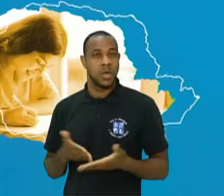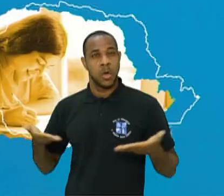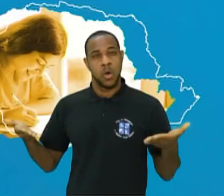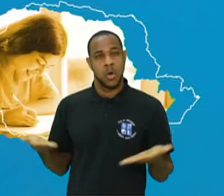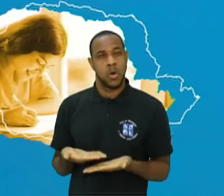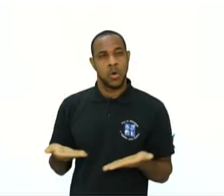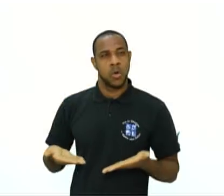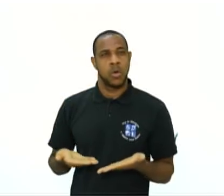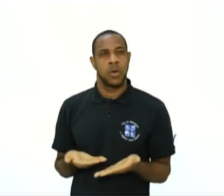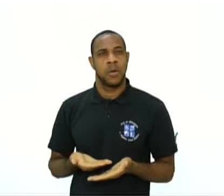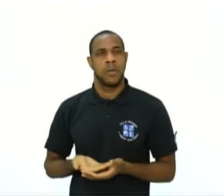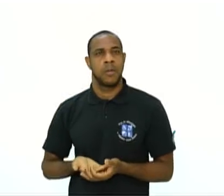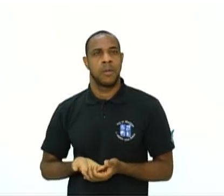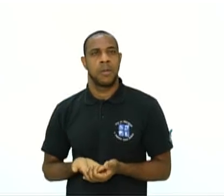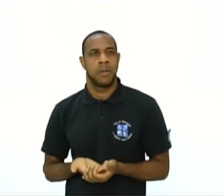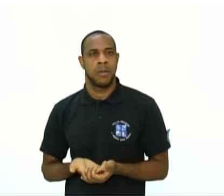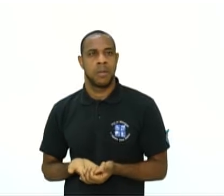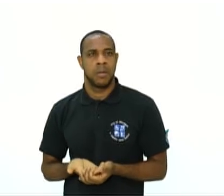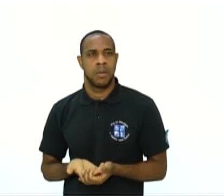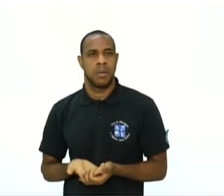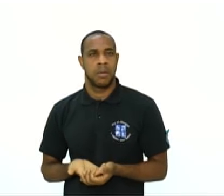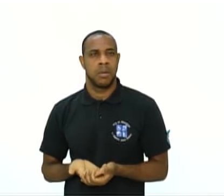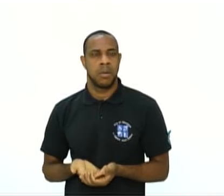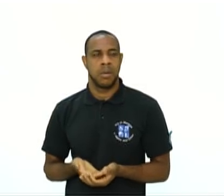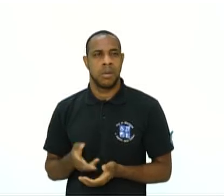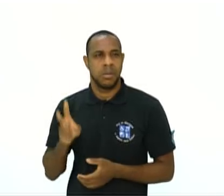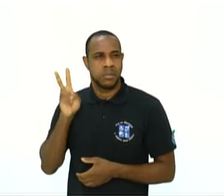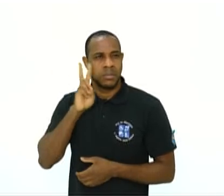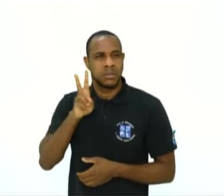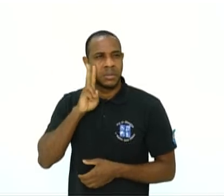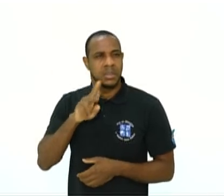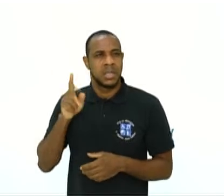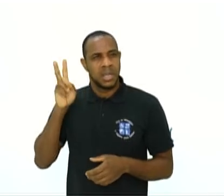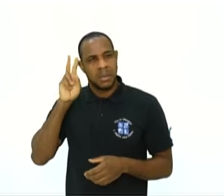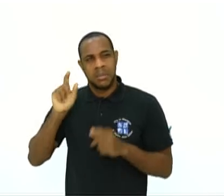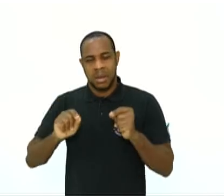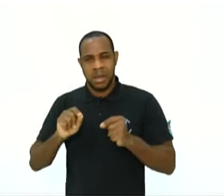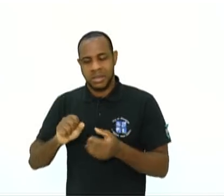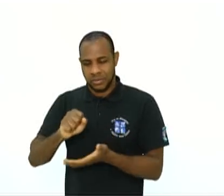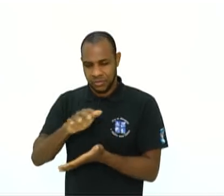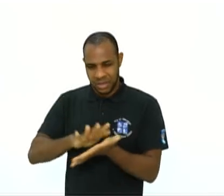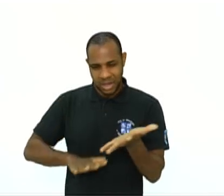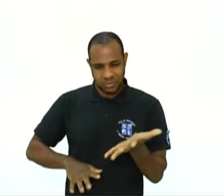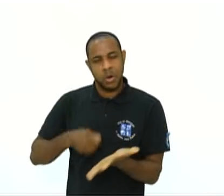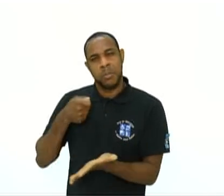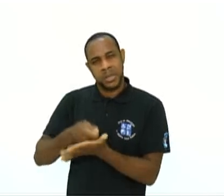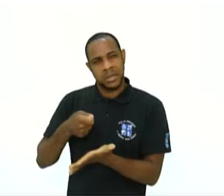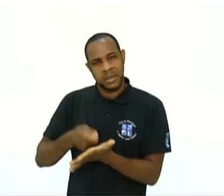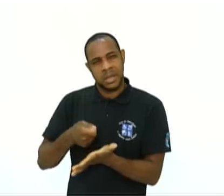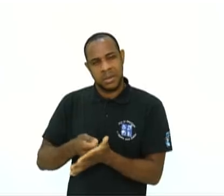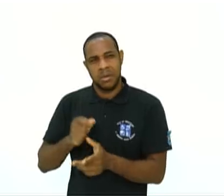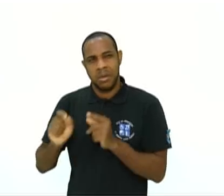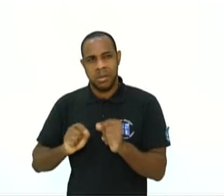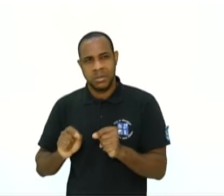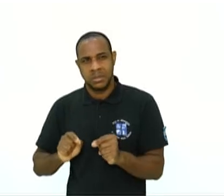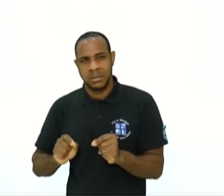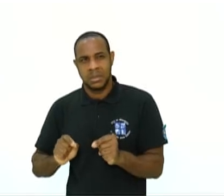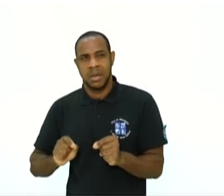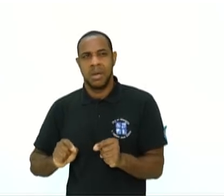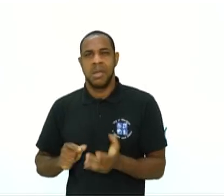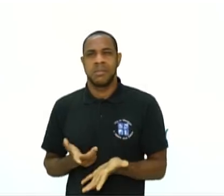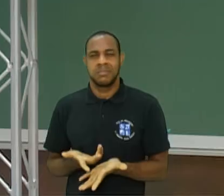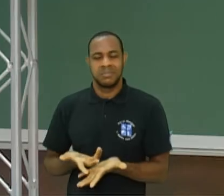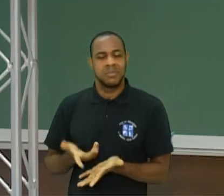só lembrar aqui, ó, não está ali no Classroom, mas vamos lembrar, atividade obrigatória vale o quê mesmo?